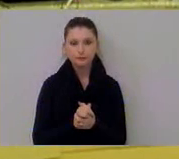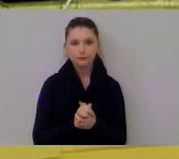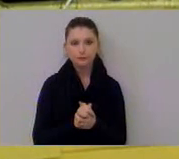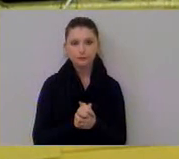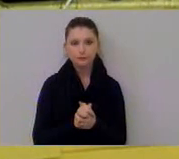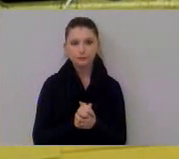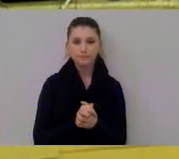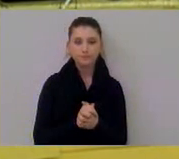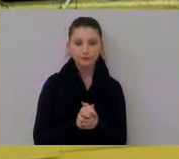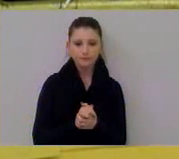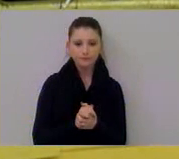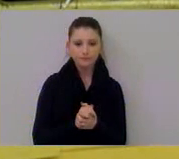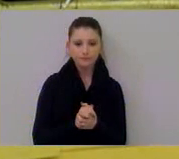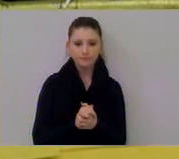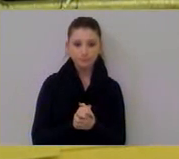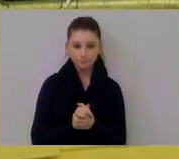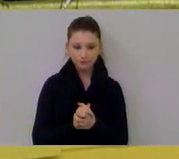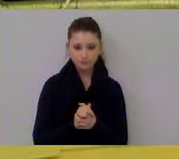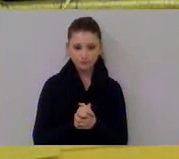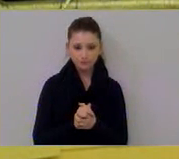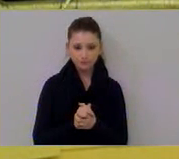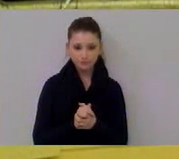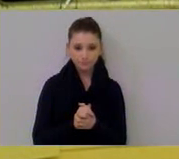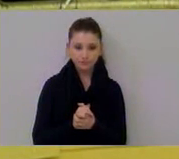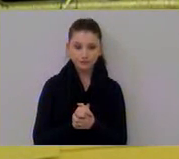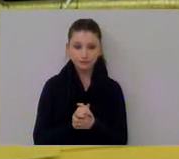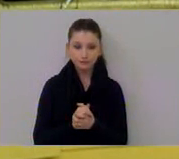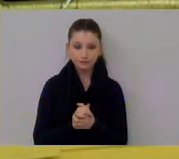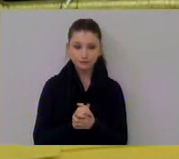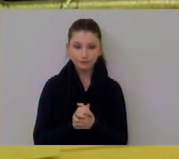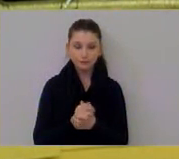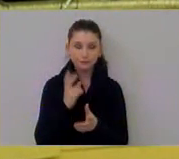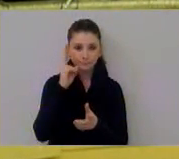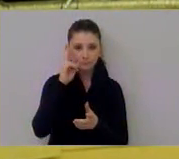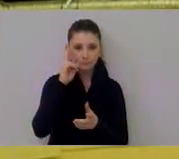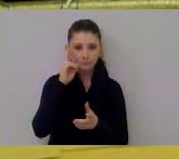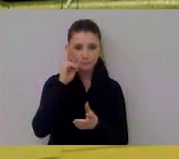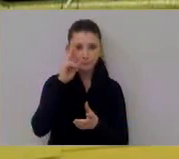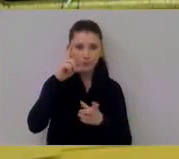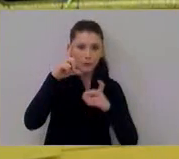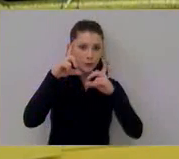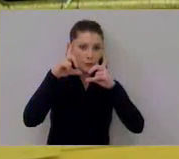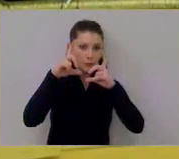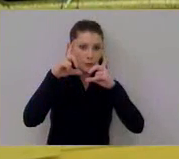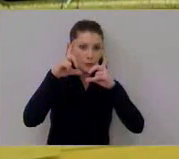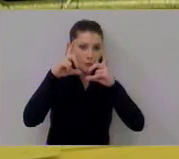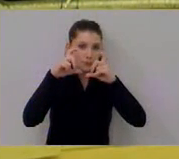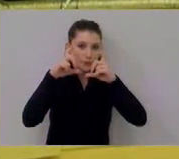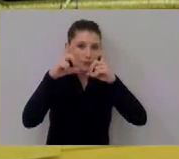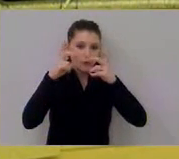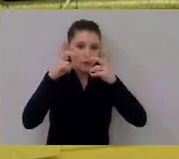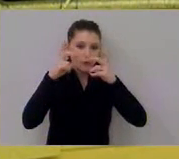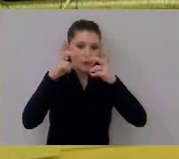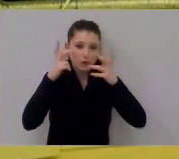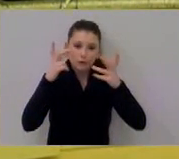Olha como é que fica a frente da casa do